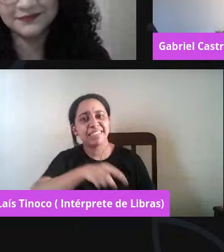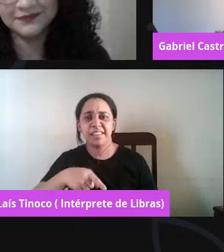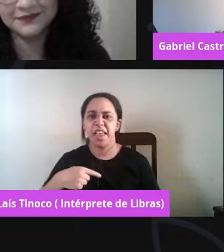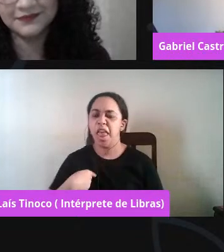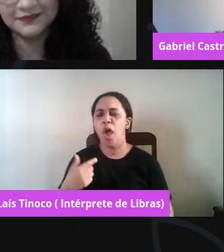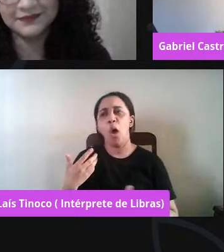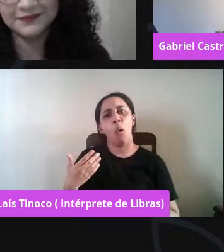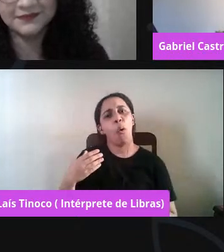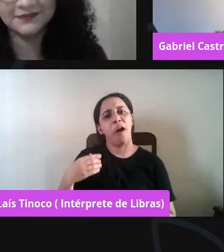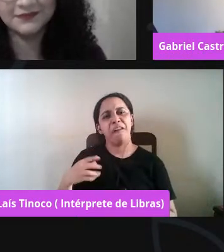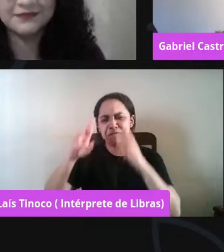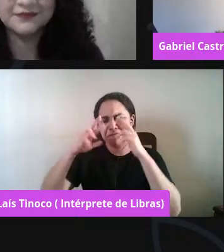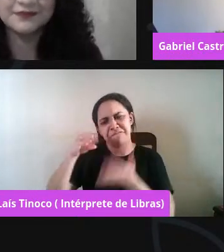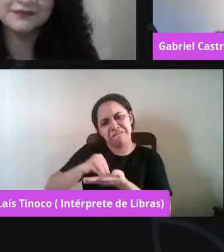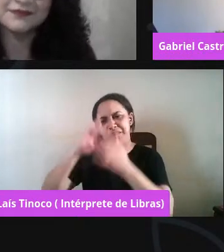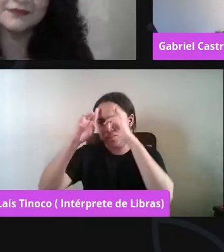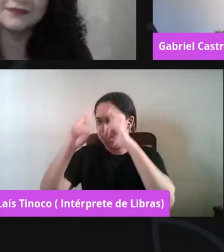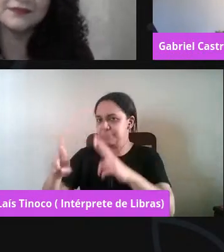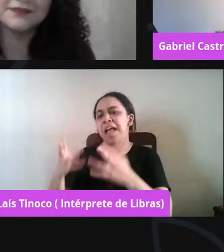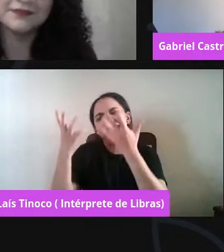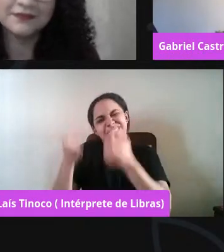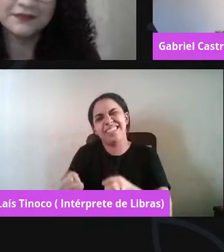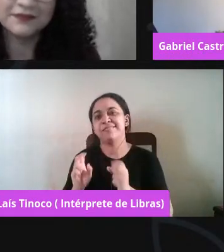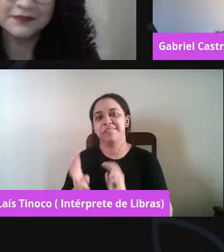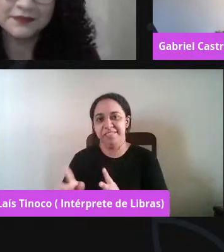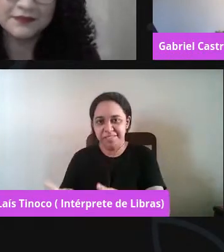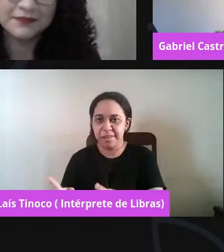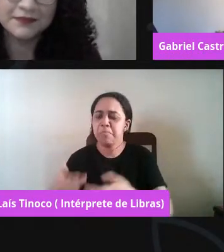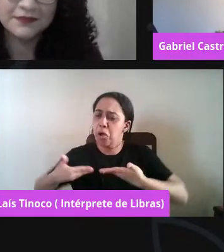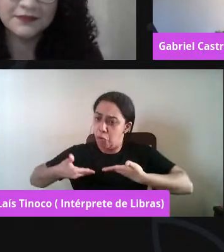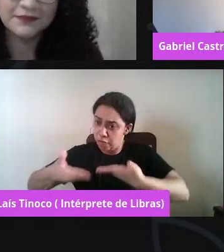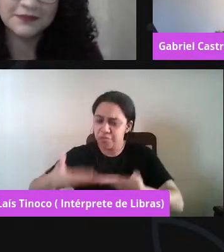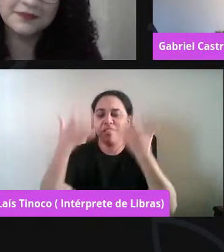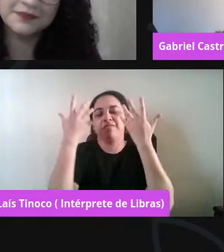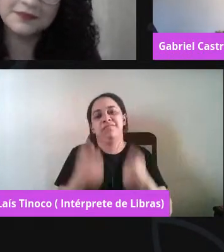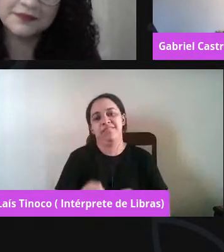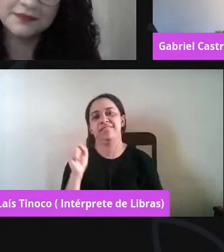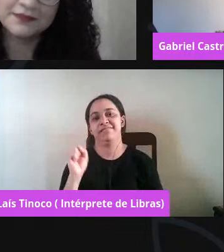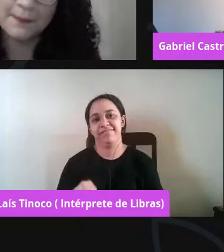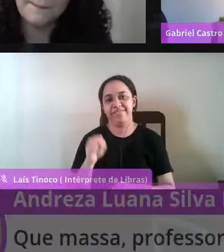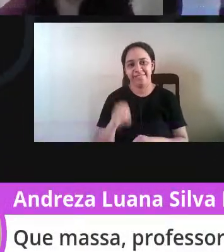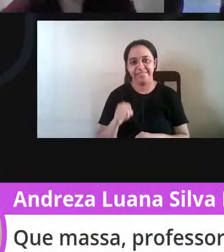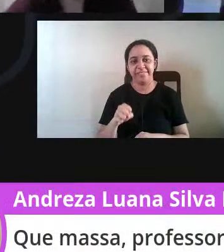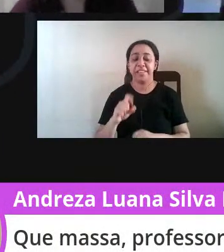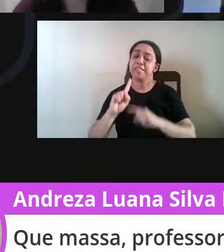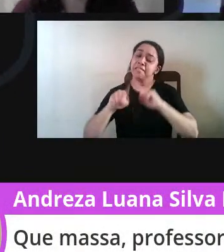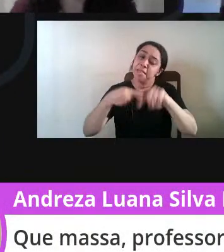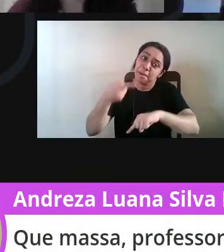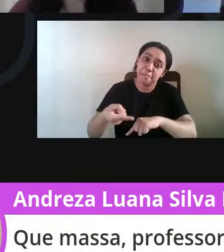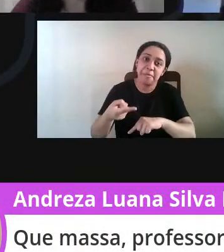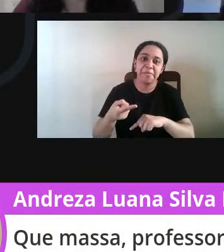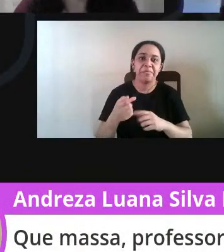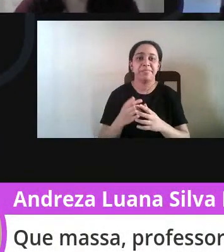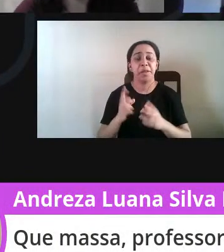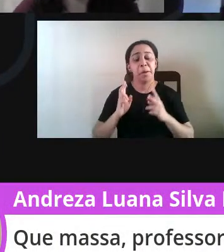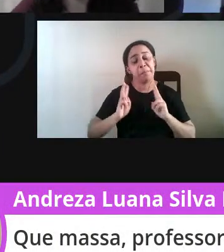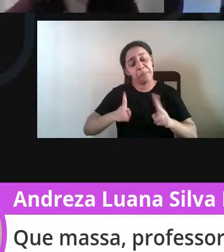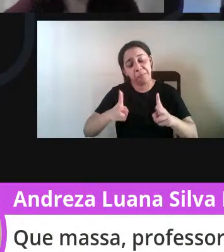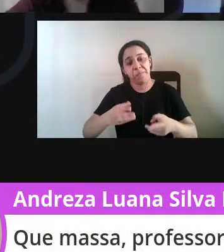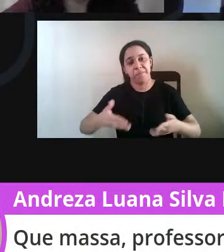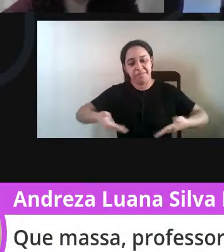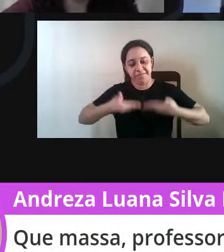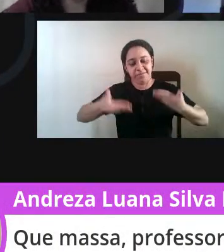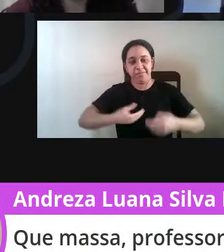não posso, né? Eu não faço isso nunca com ninguém. Me convidou, eu aceito, certo? Depois é isso que me mantém viva e